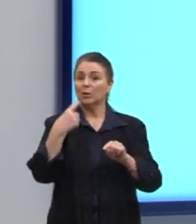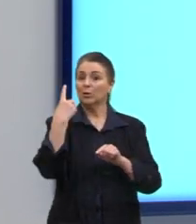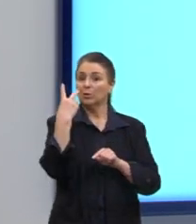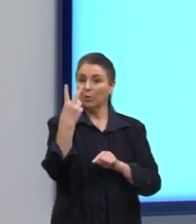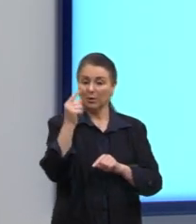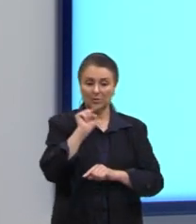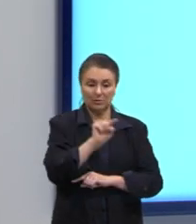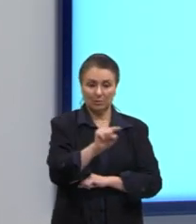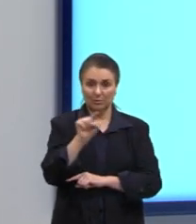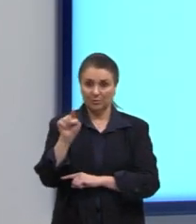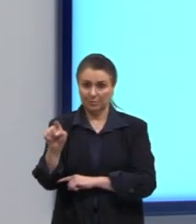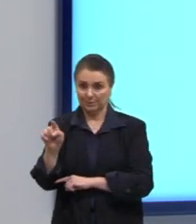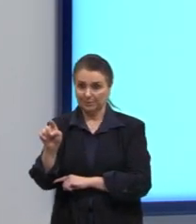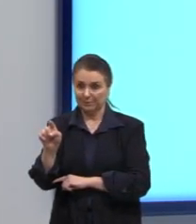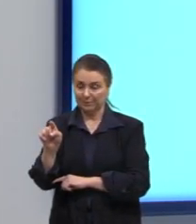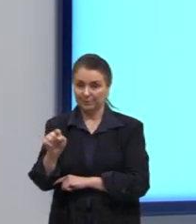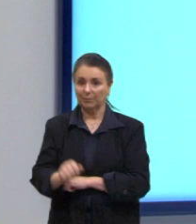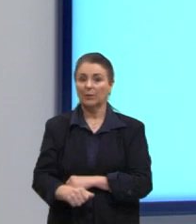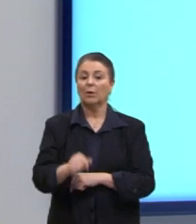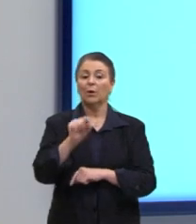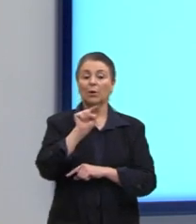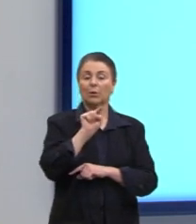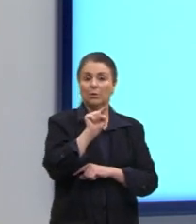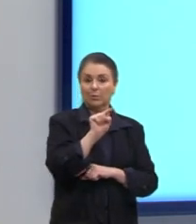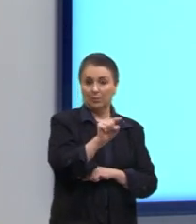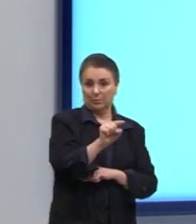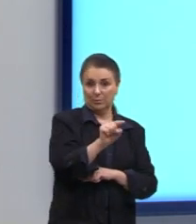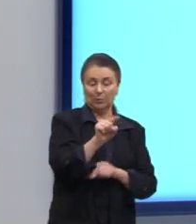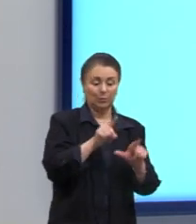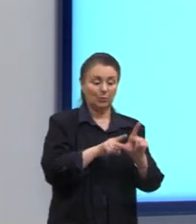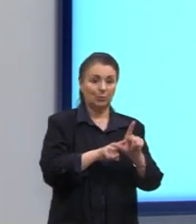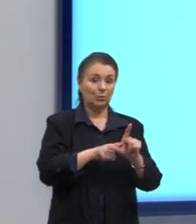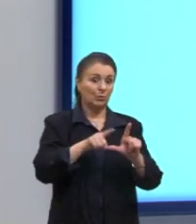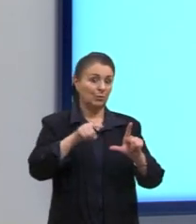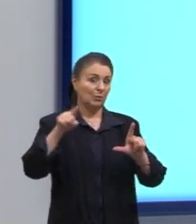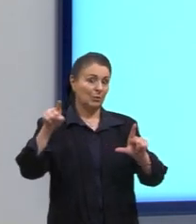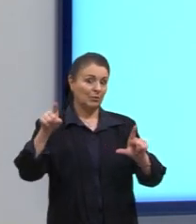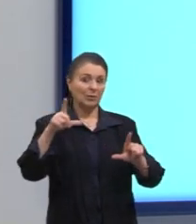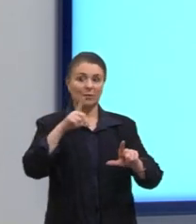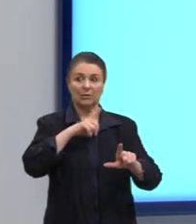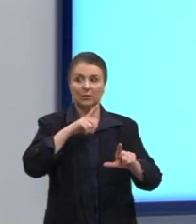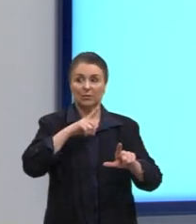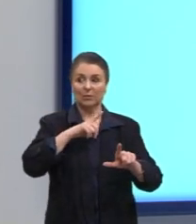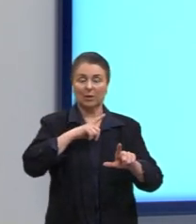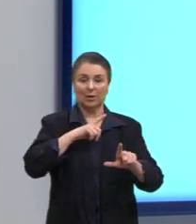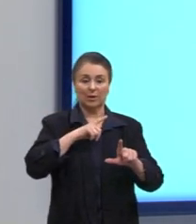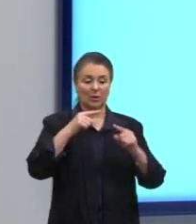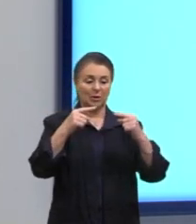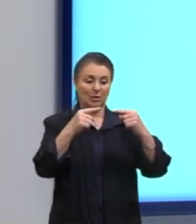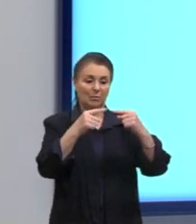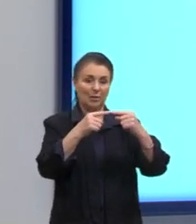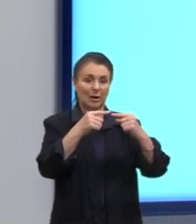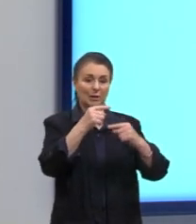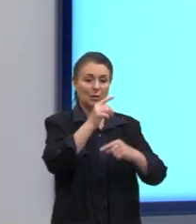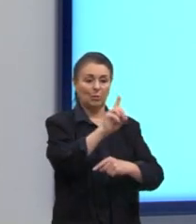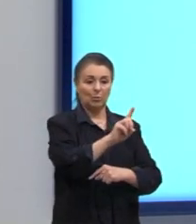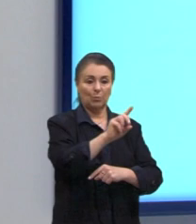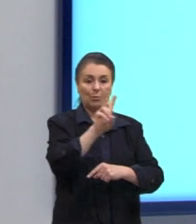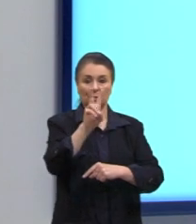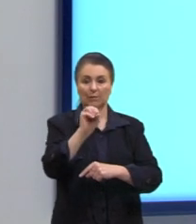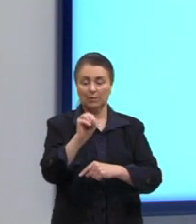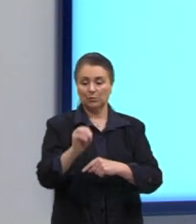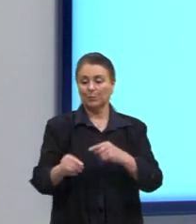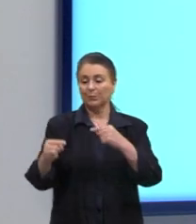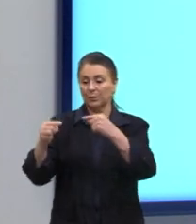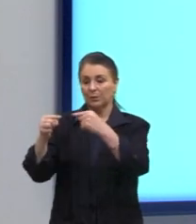né peguei aqui então o ponto no nosso gráfico que tem o par 1 e 20 e o parque